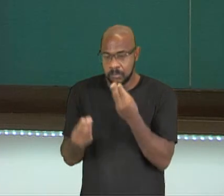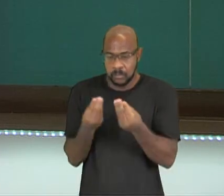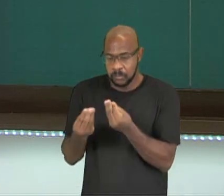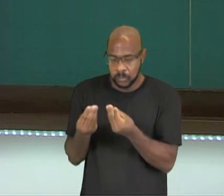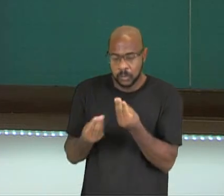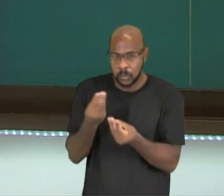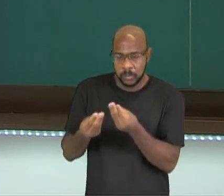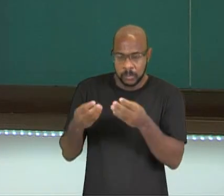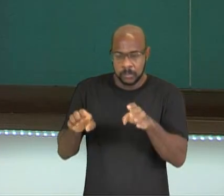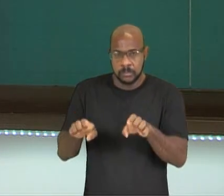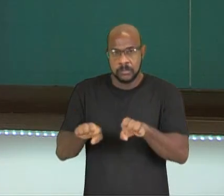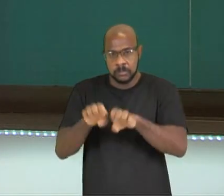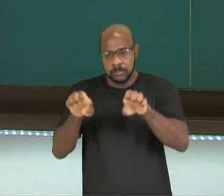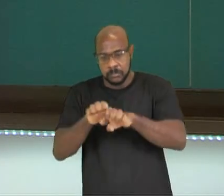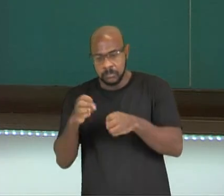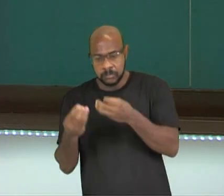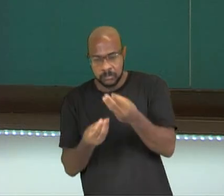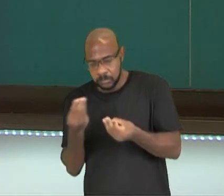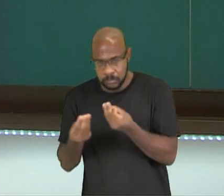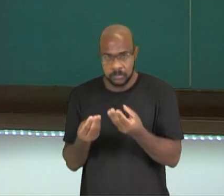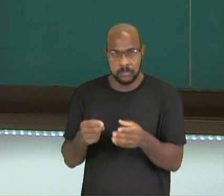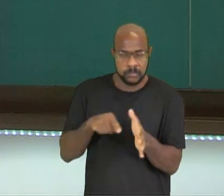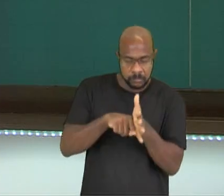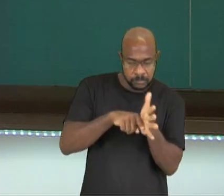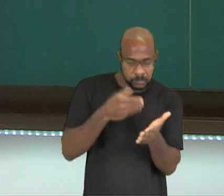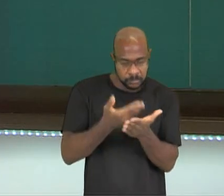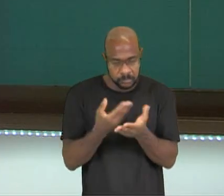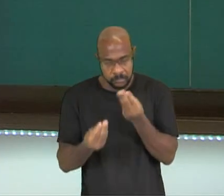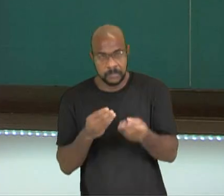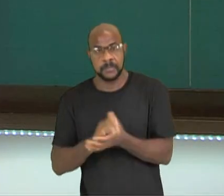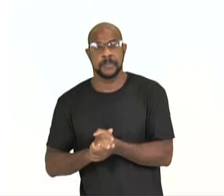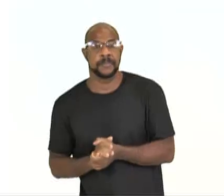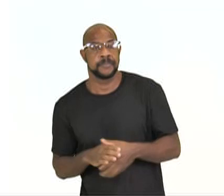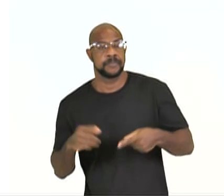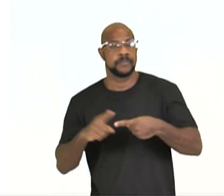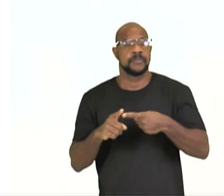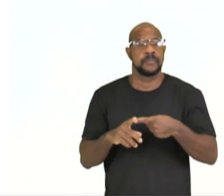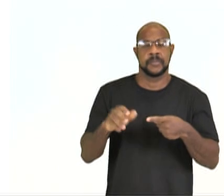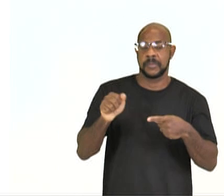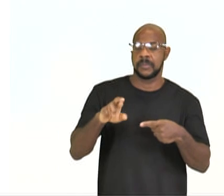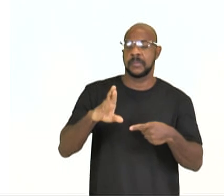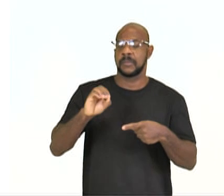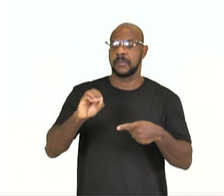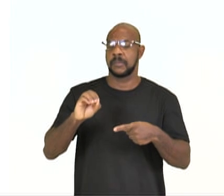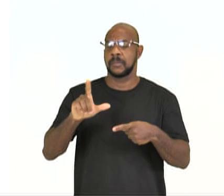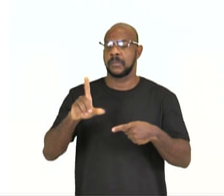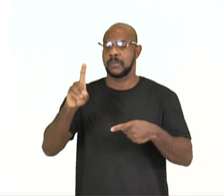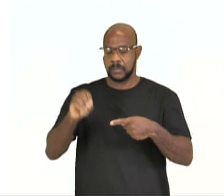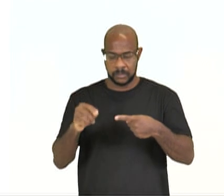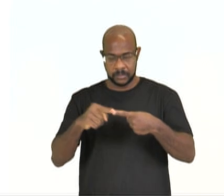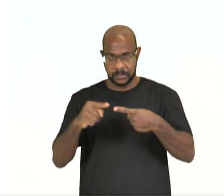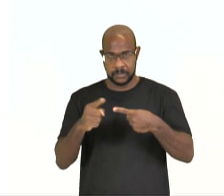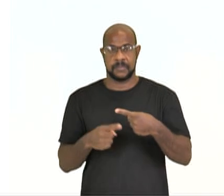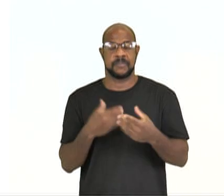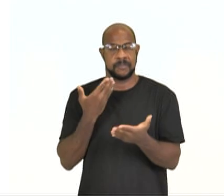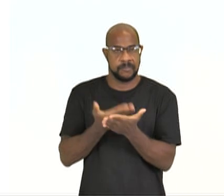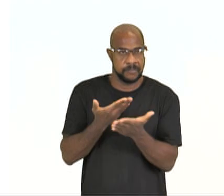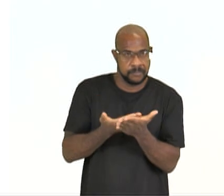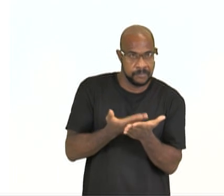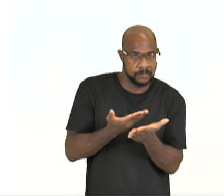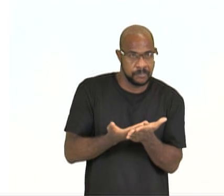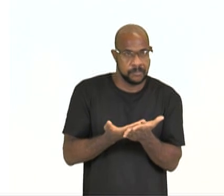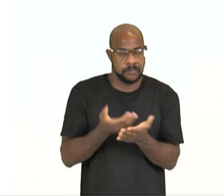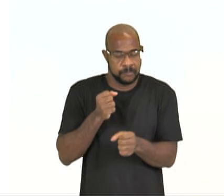brasileiro, da estrutura do relevo do Brasil. O professor Haroldo de Azevedo fez um estudo lá na década de 40